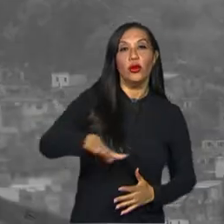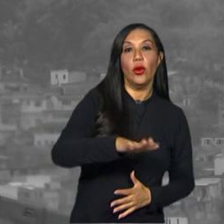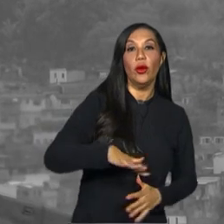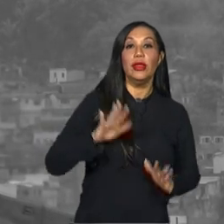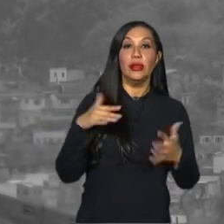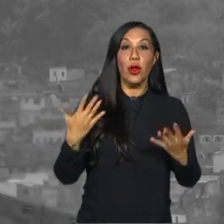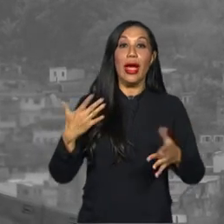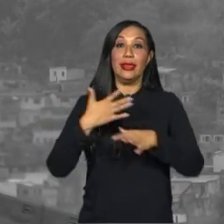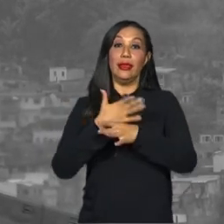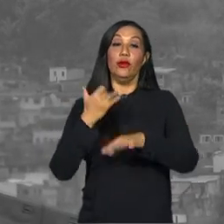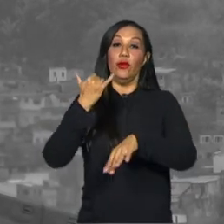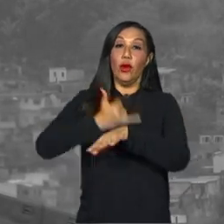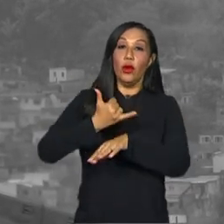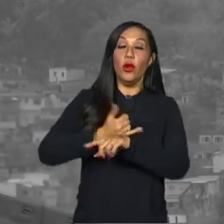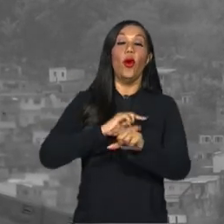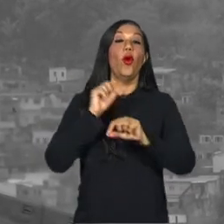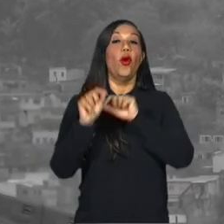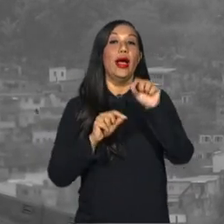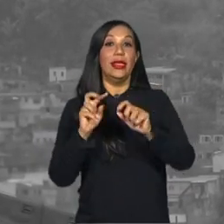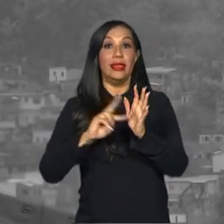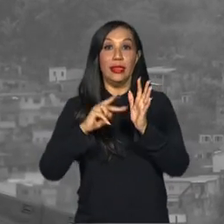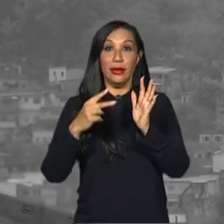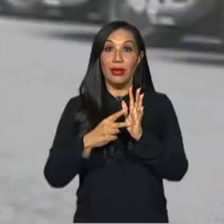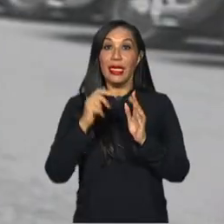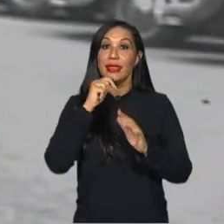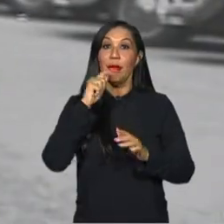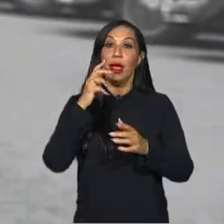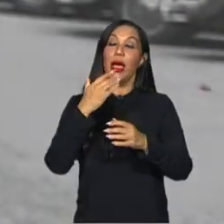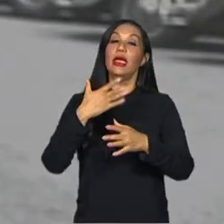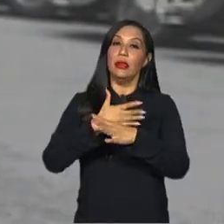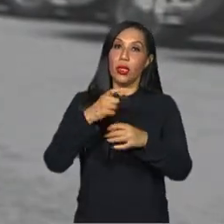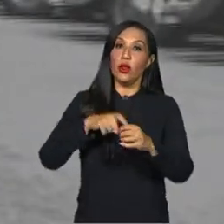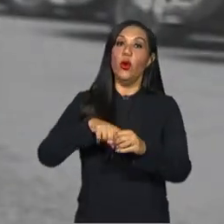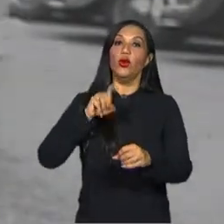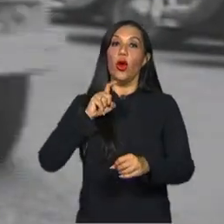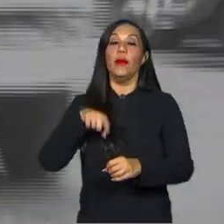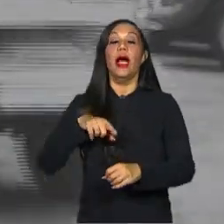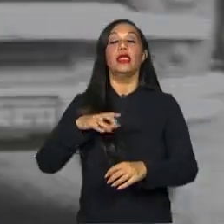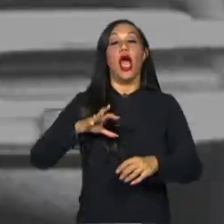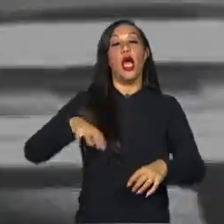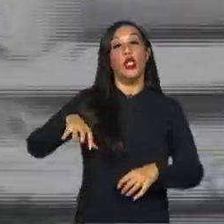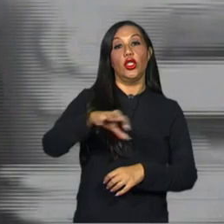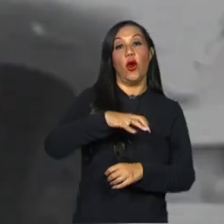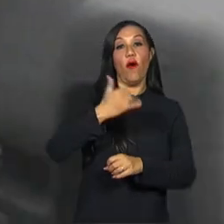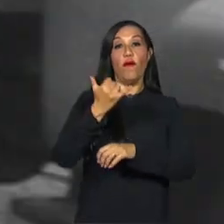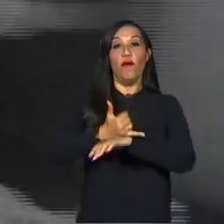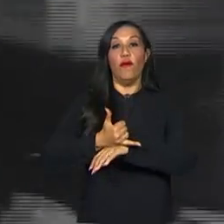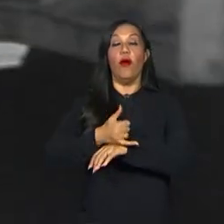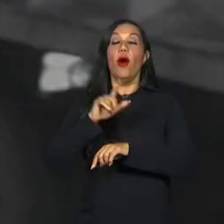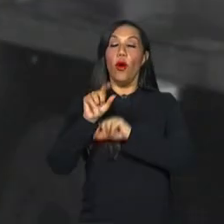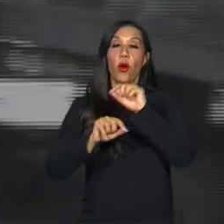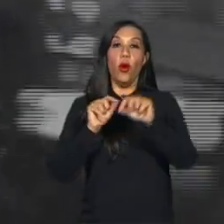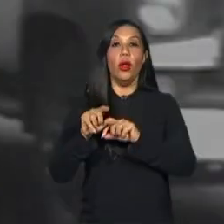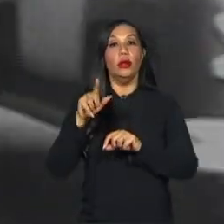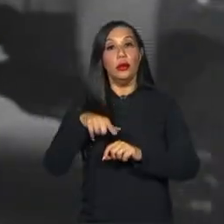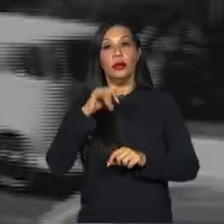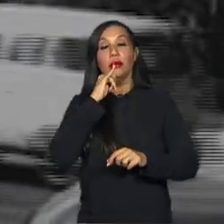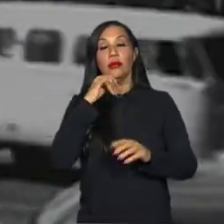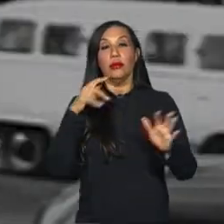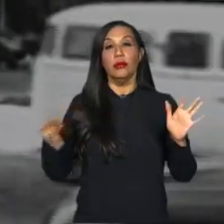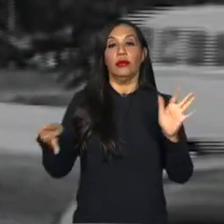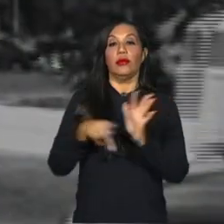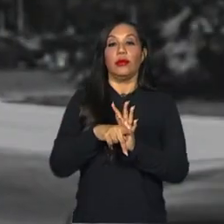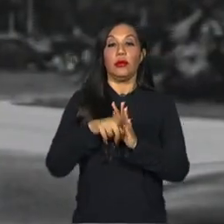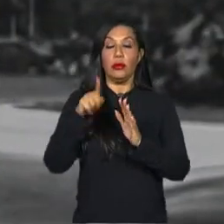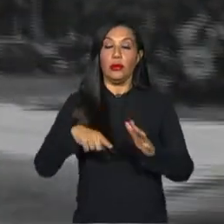Então a cidade de Volta Redonda especificamente, ainda que não como cidade autônoma, mas a região de Volta Redonda, ela vai criar um determinado aspecto,